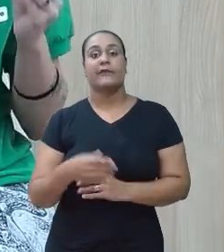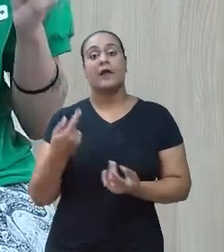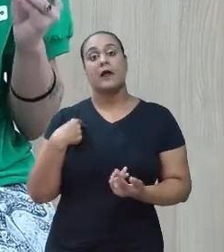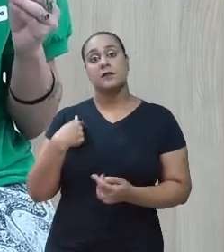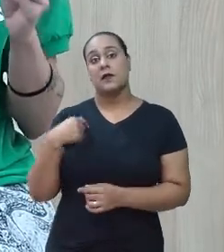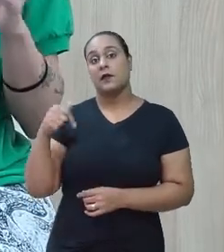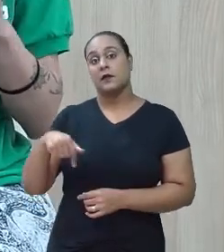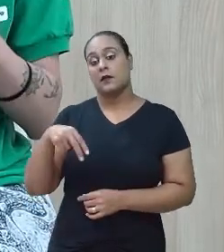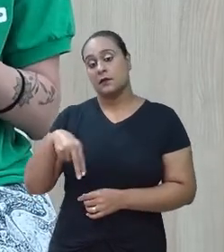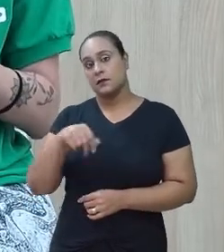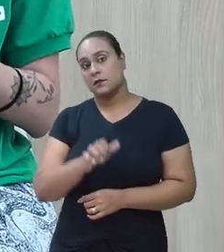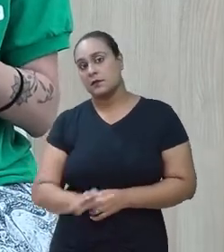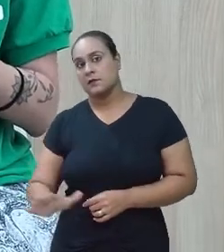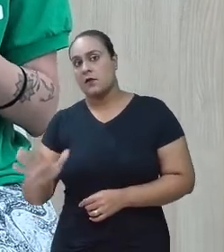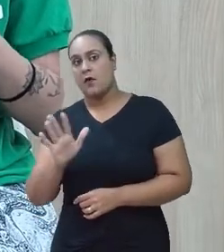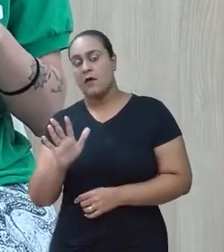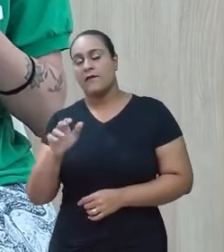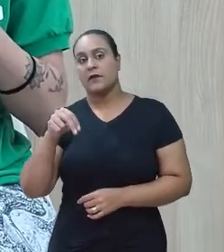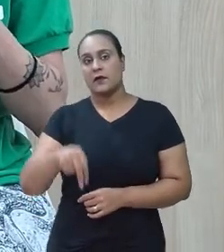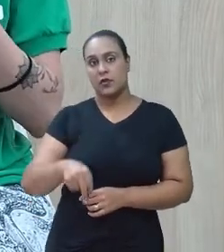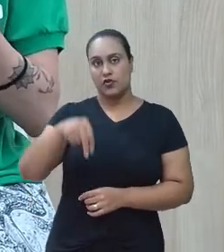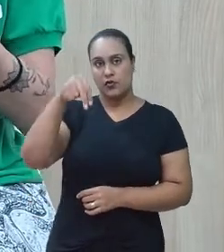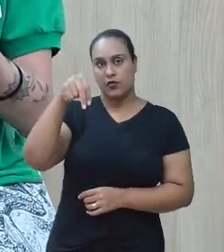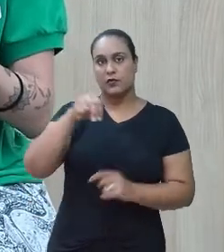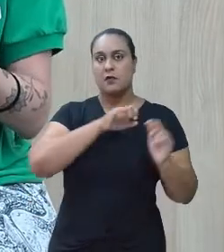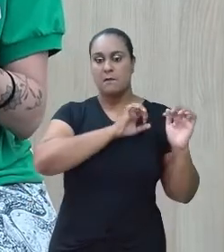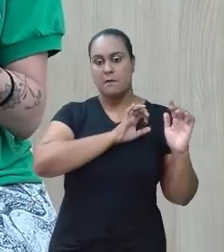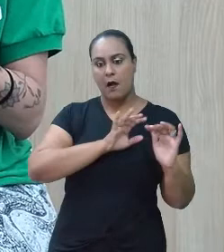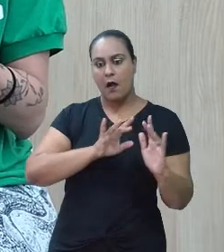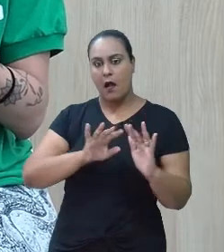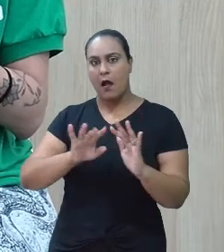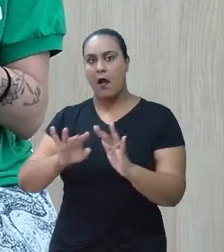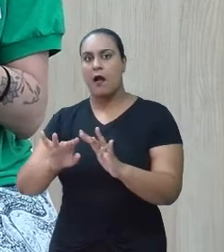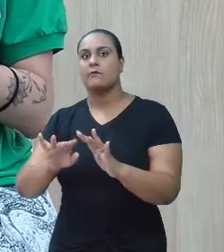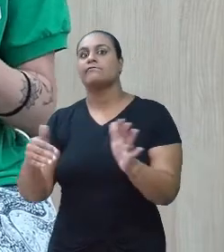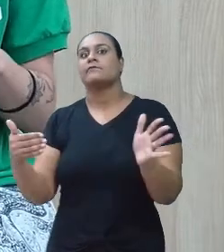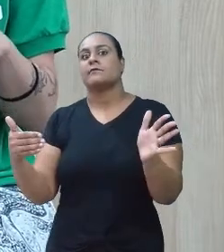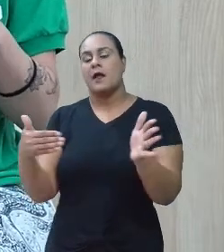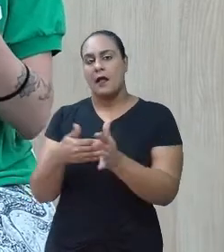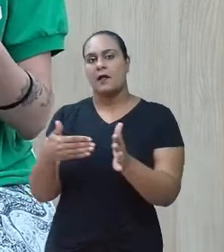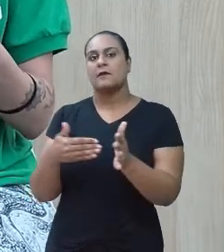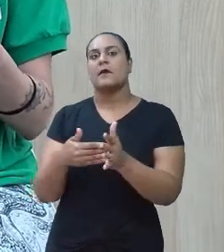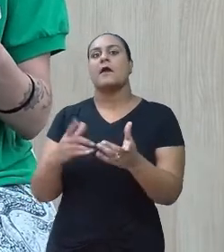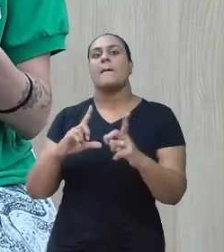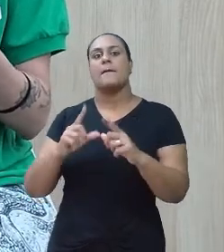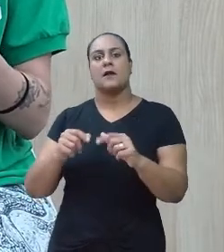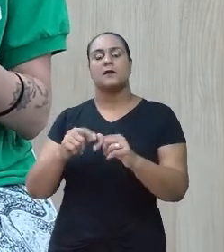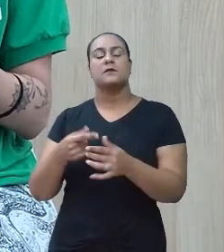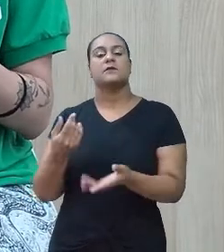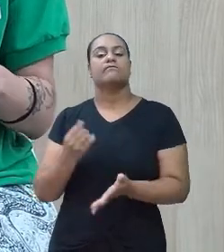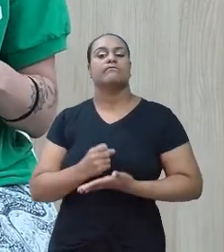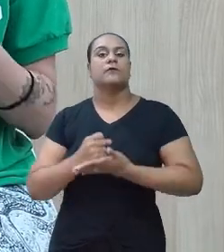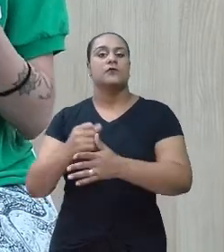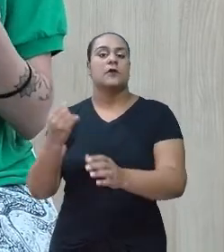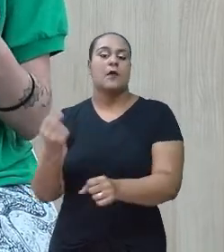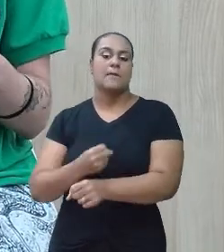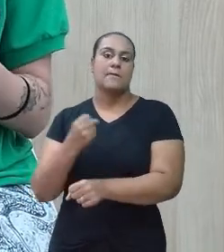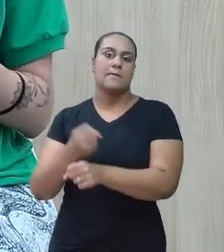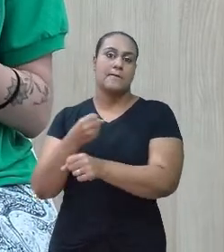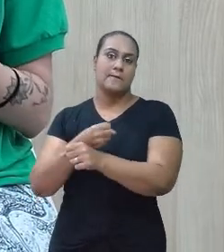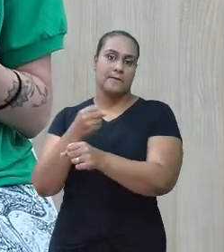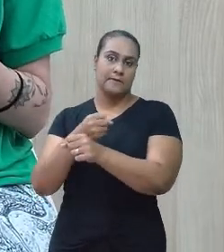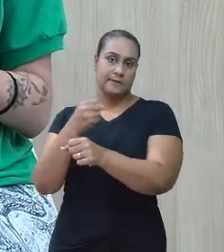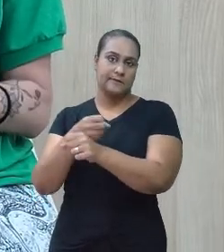saíram daqui da região Norte e Nordeste, para que pudessem ir até Brasília e ajudar na construção lá. E muitas